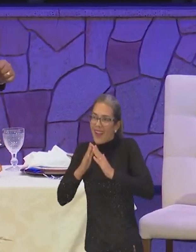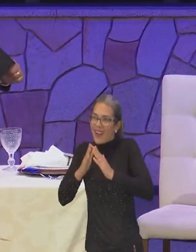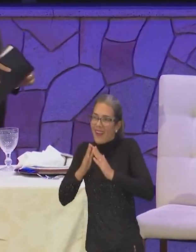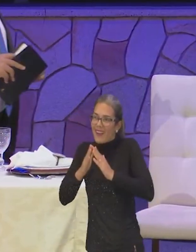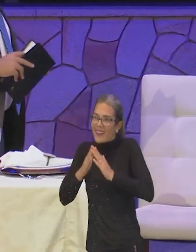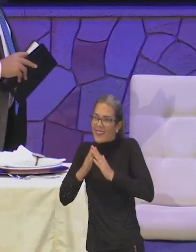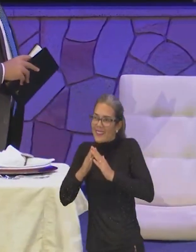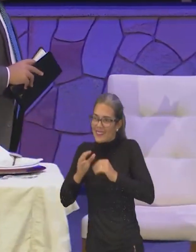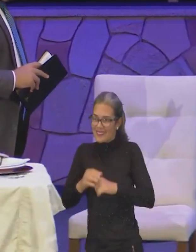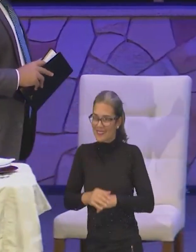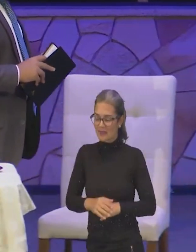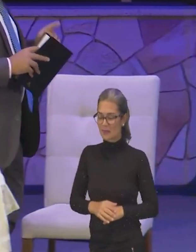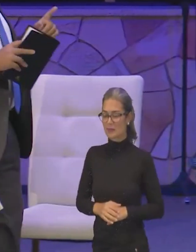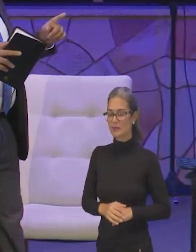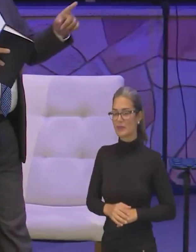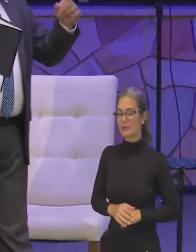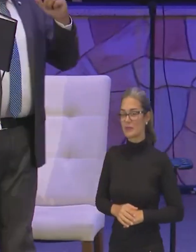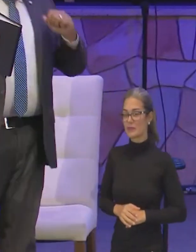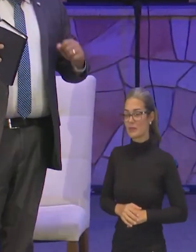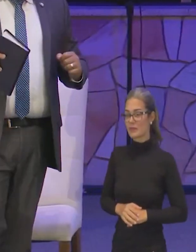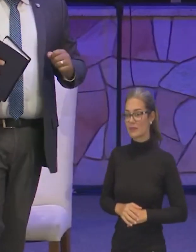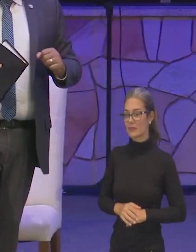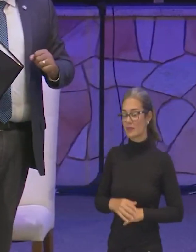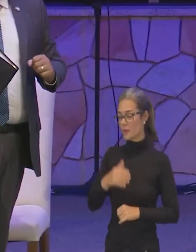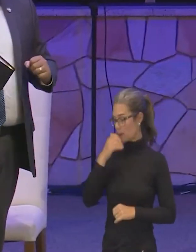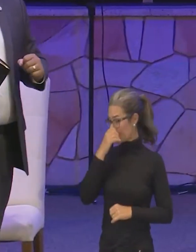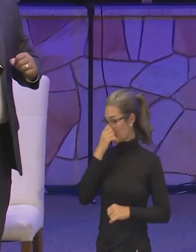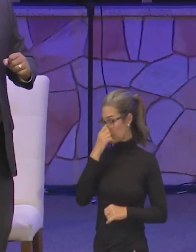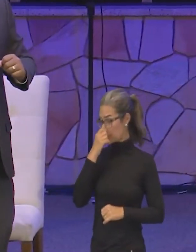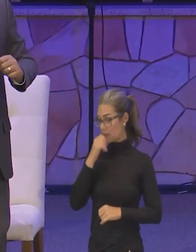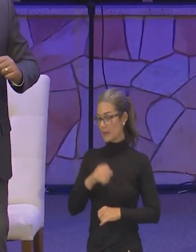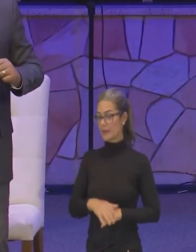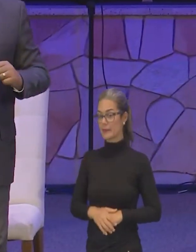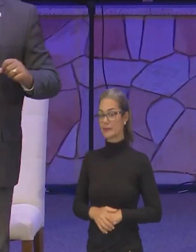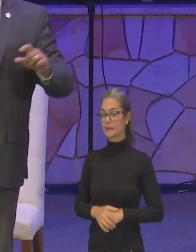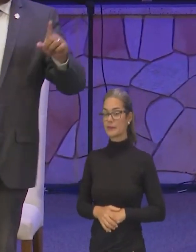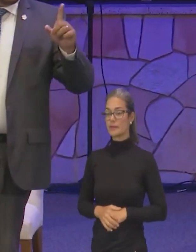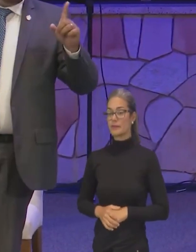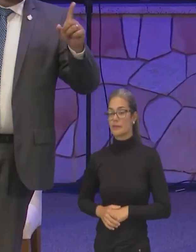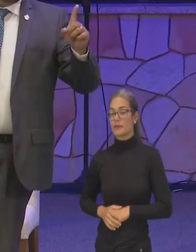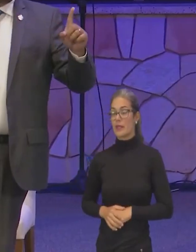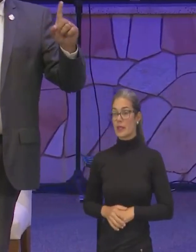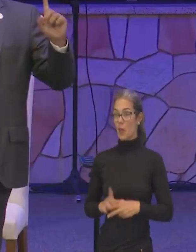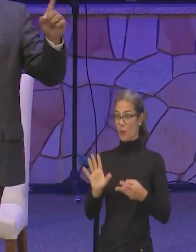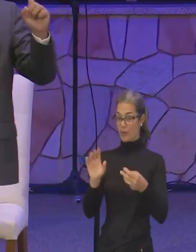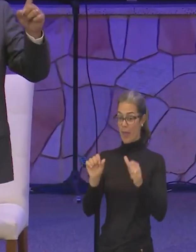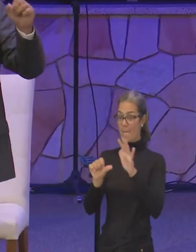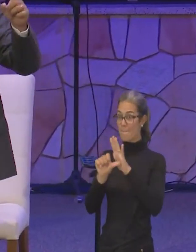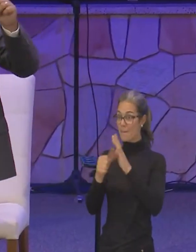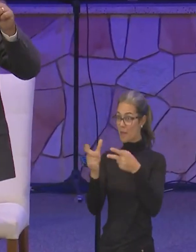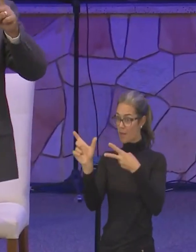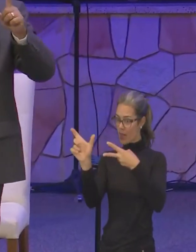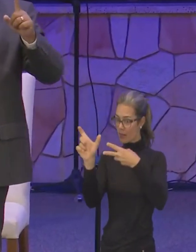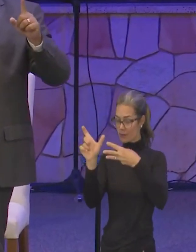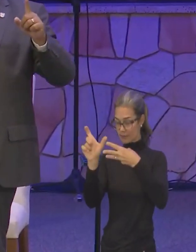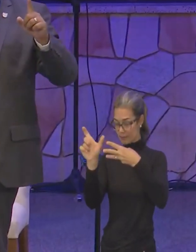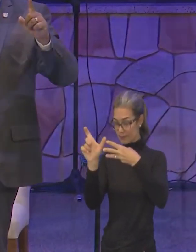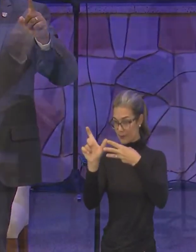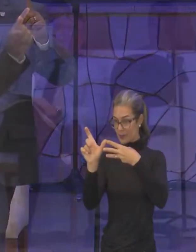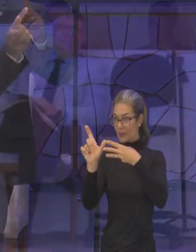Eu quero que você anote, se você puder aí. A primeira palavra que eu quero que você